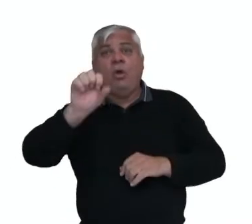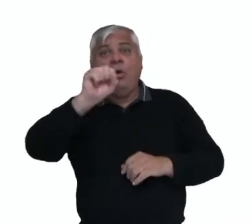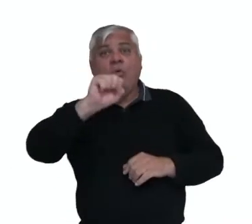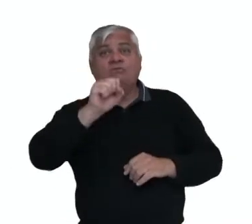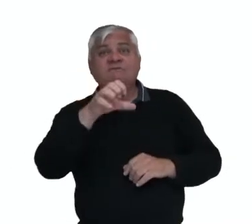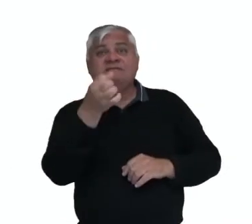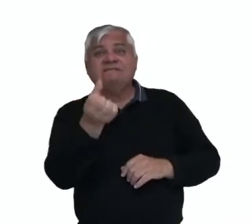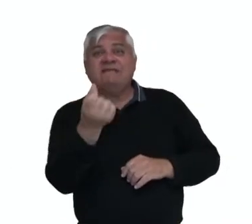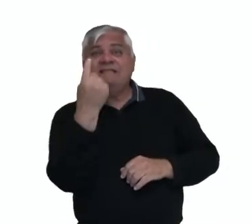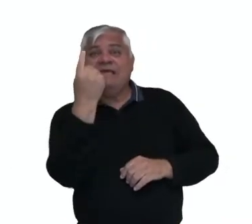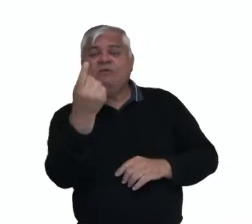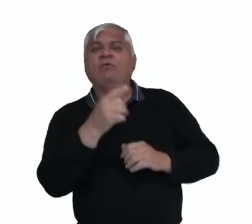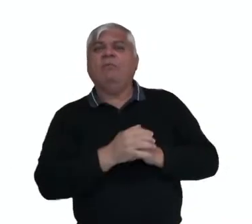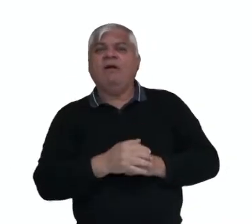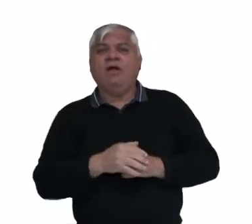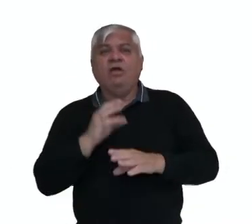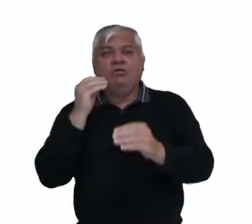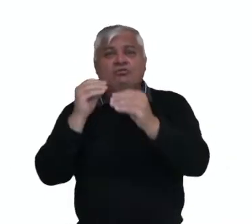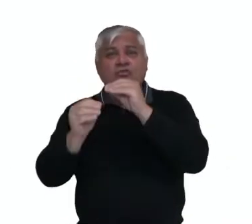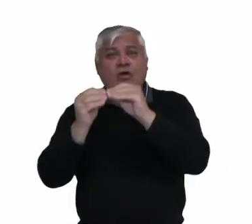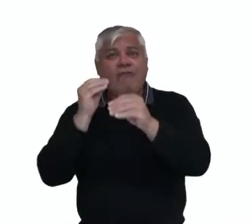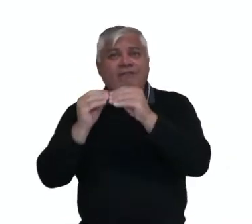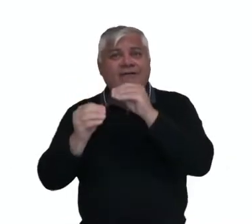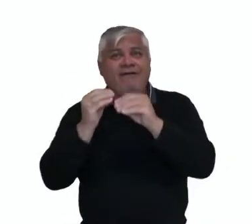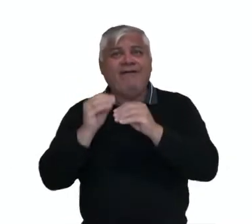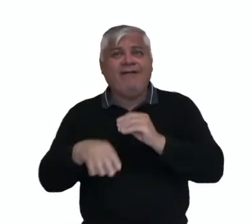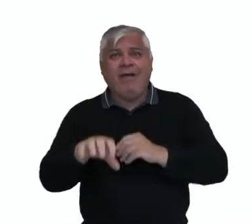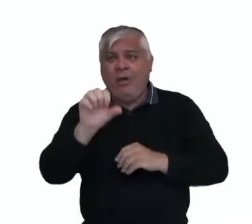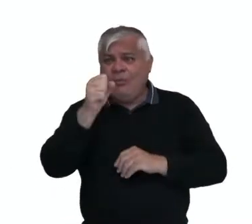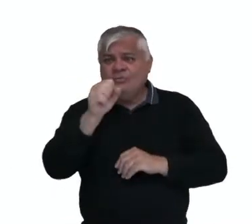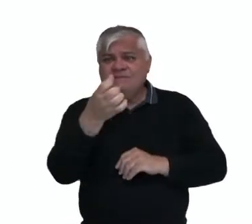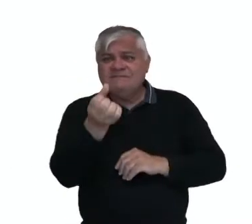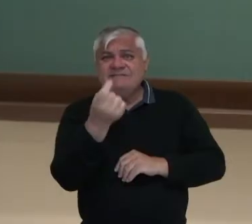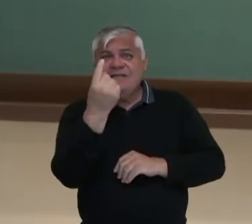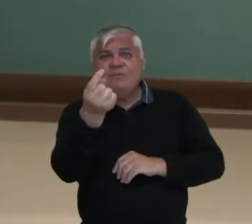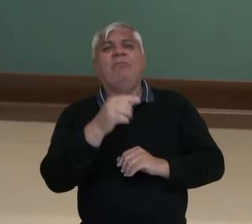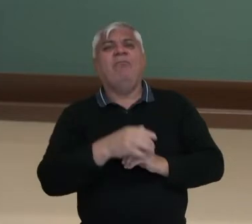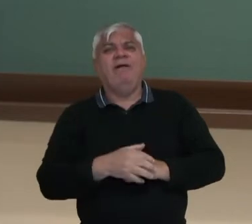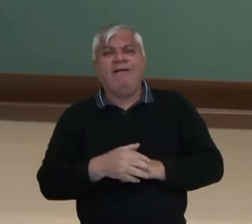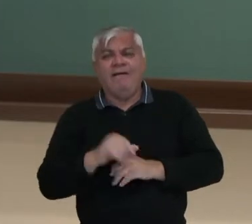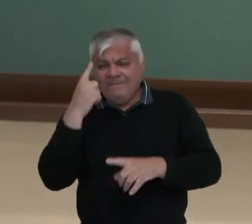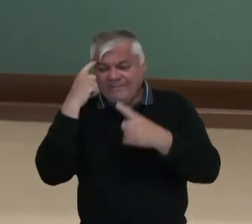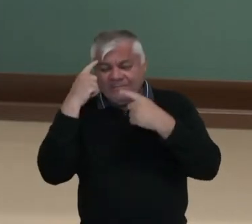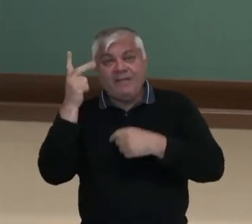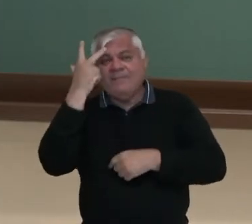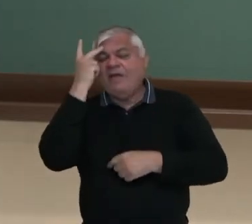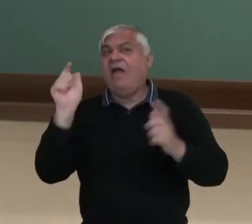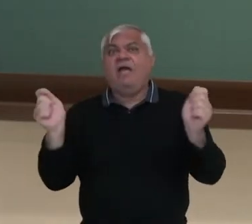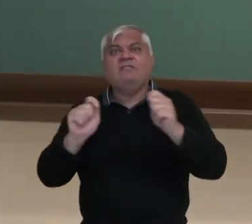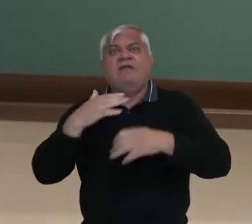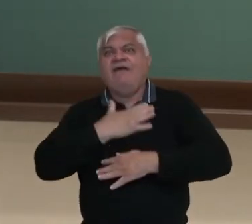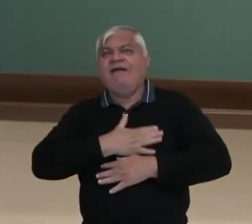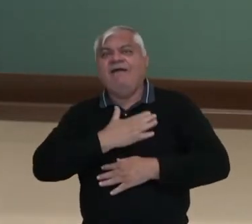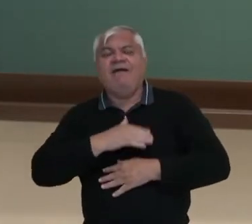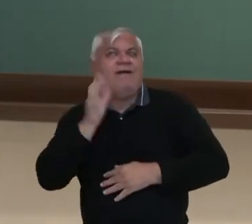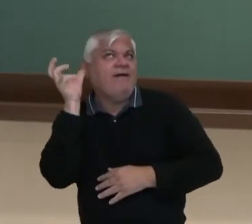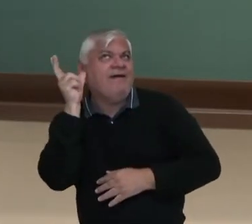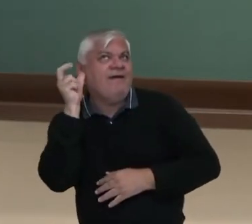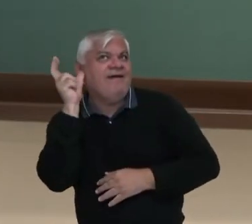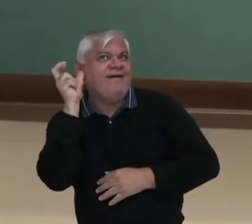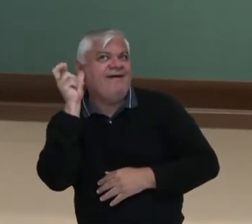861 radionovelas, ou seja, as pessoas elas gostavam de ter acesso a